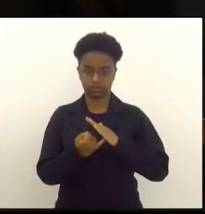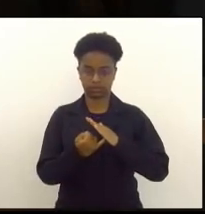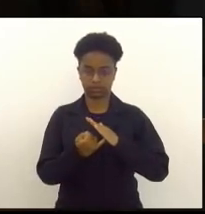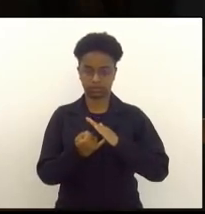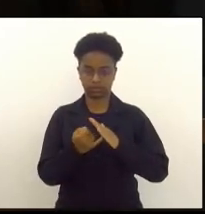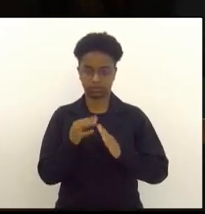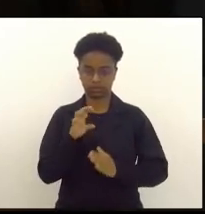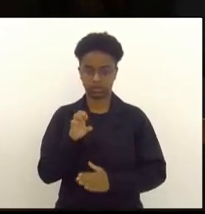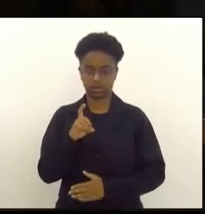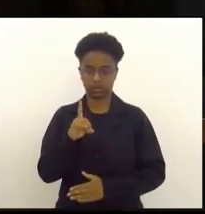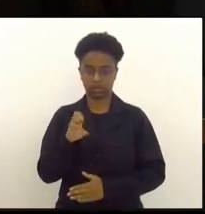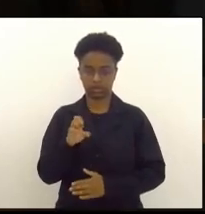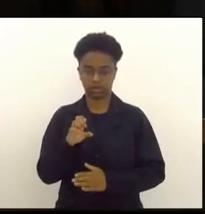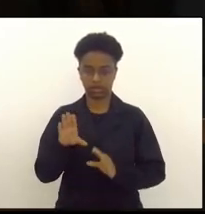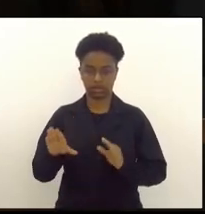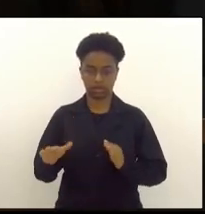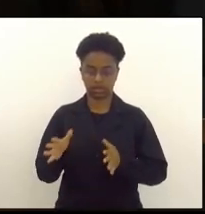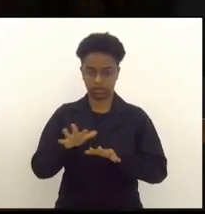Rede Incluir.